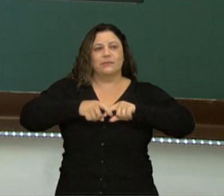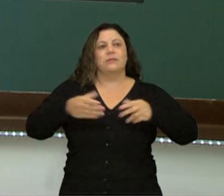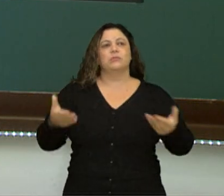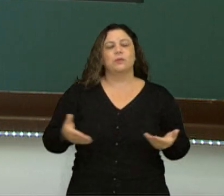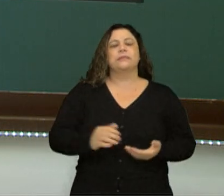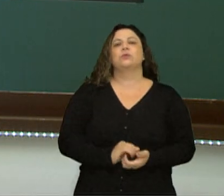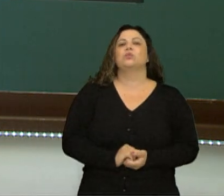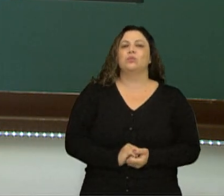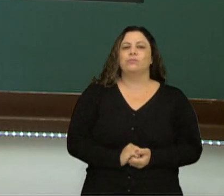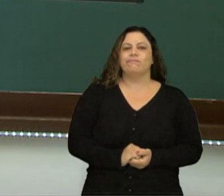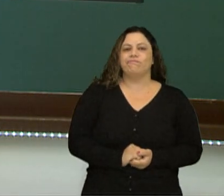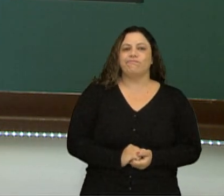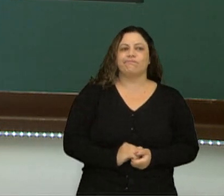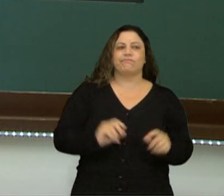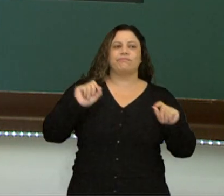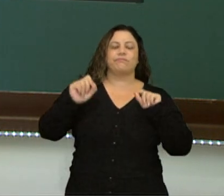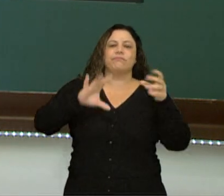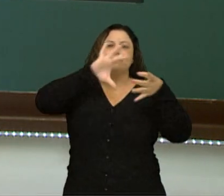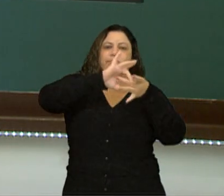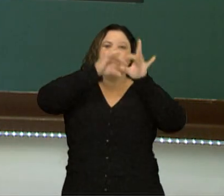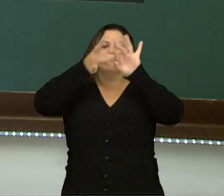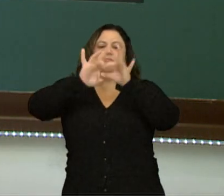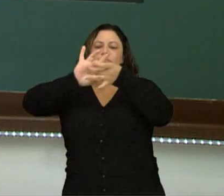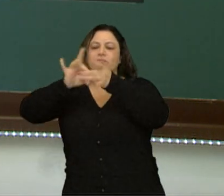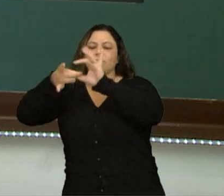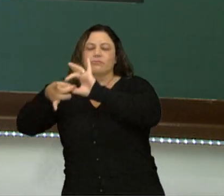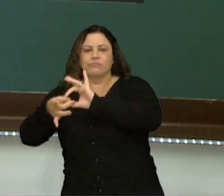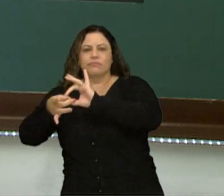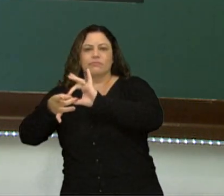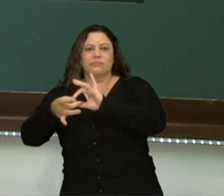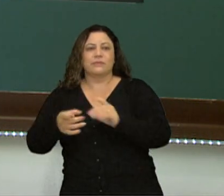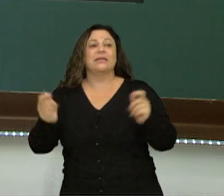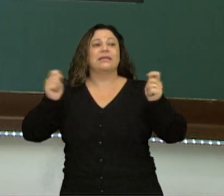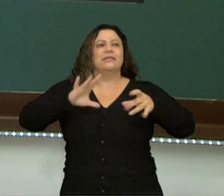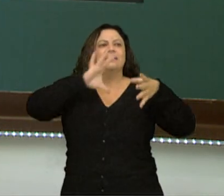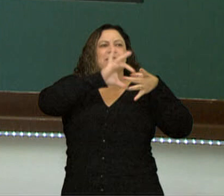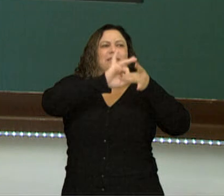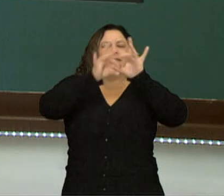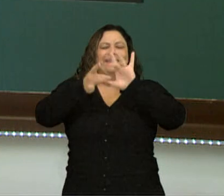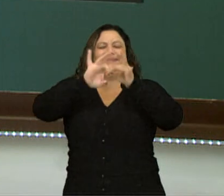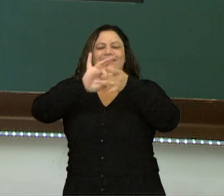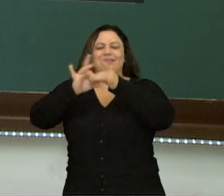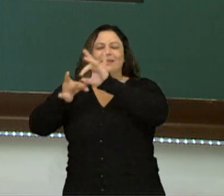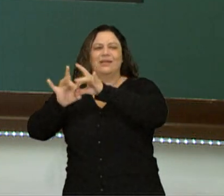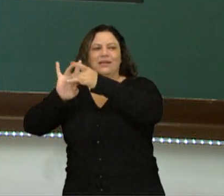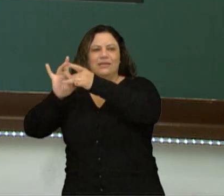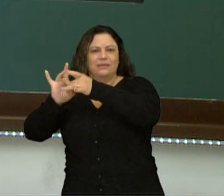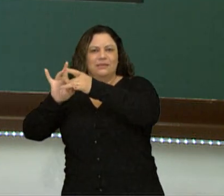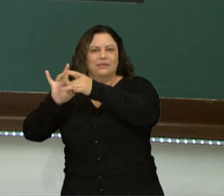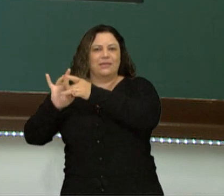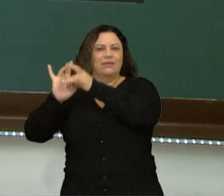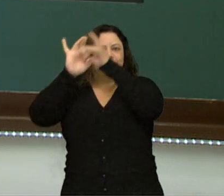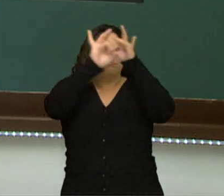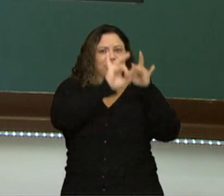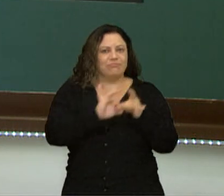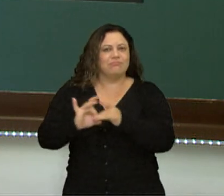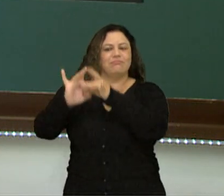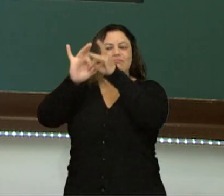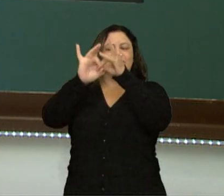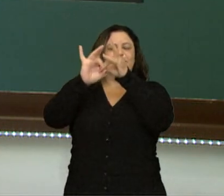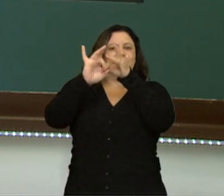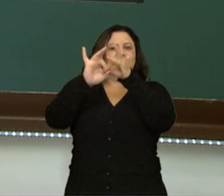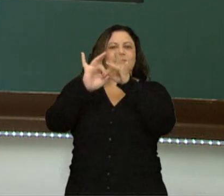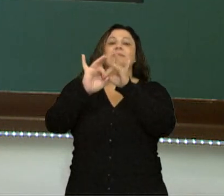ó. Por isso, os arcos, eles estão entrelaçados. Então é a união, esse